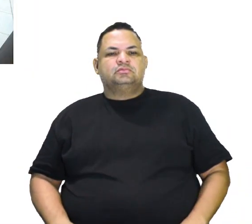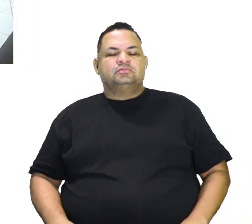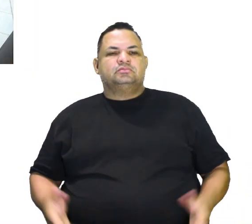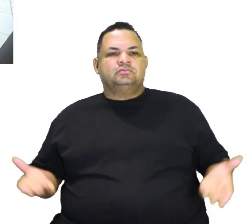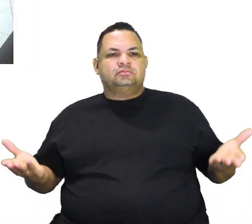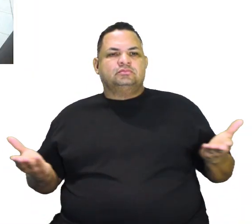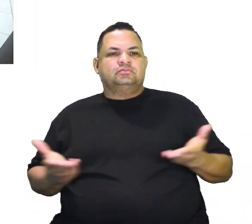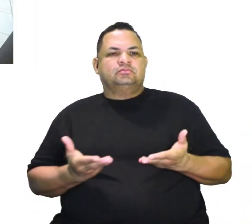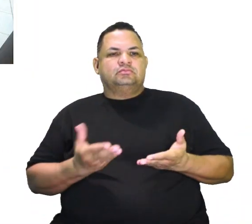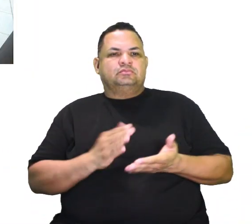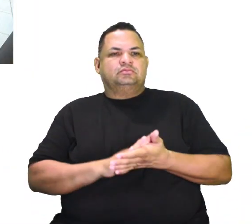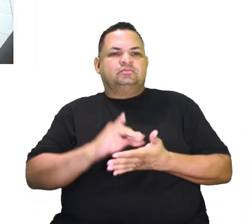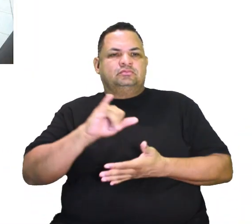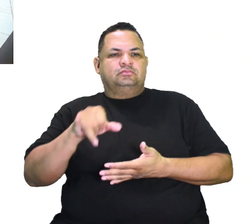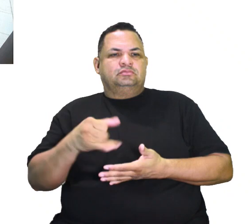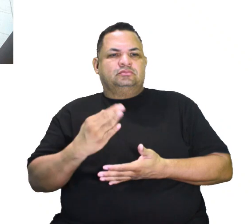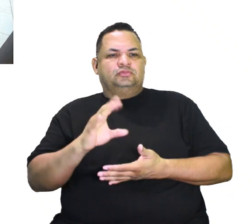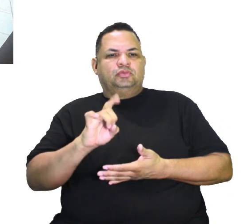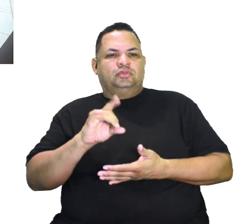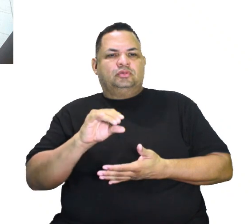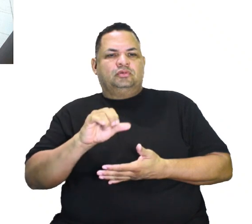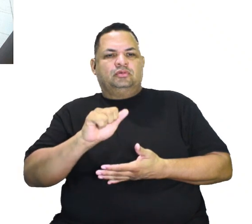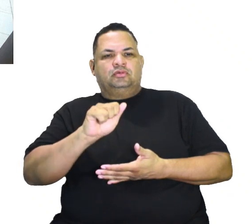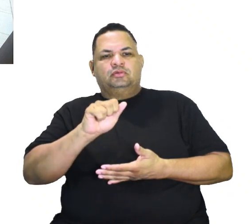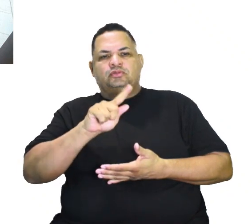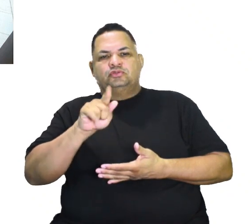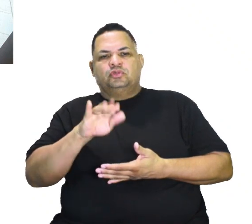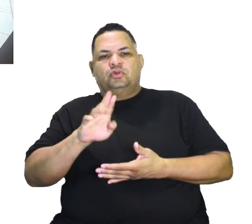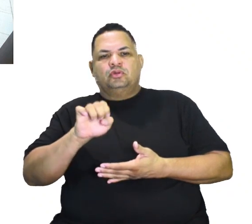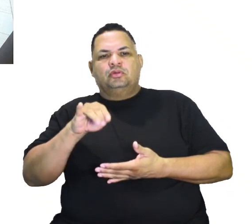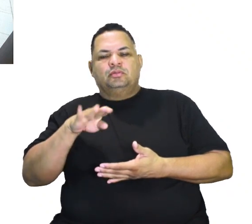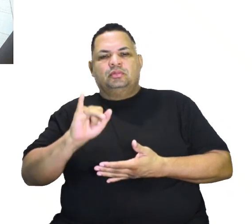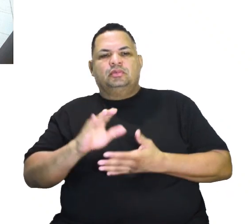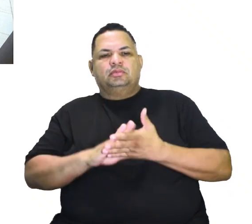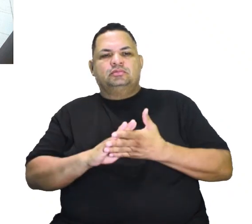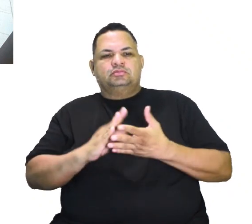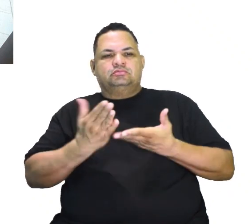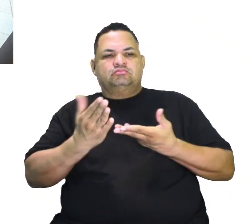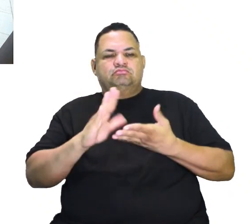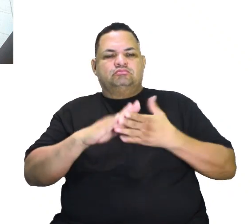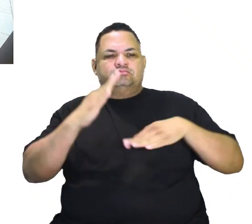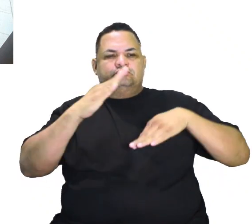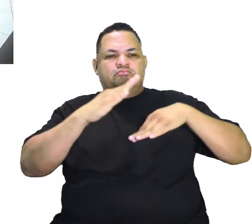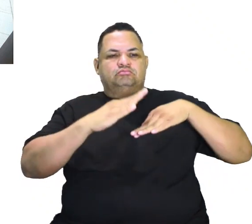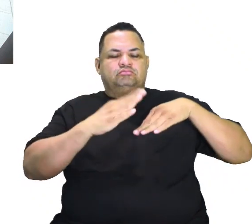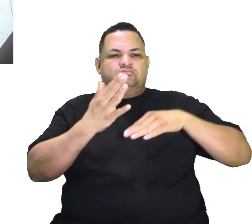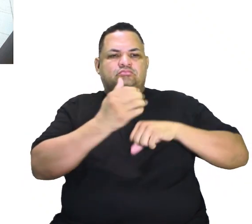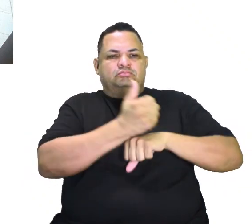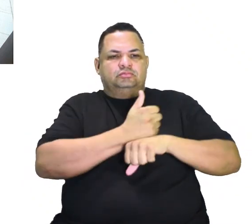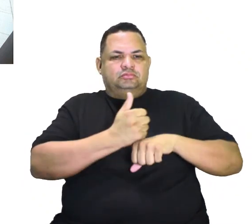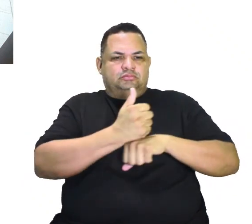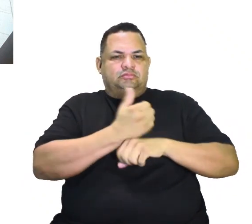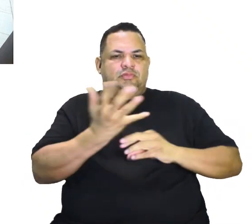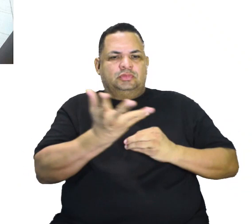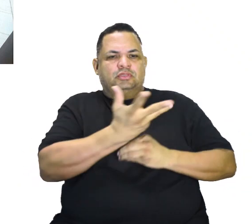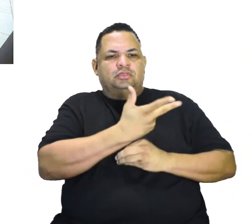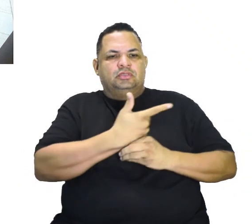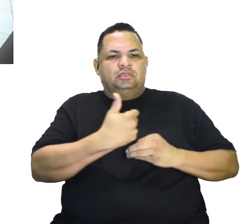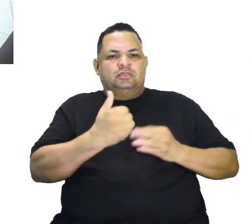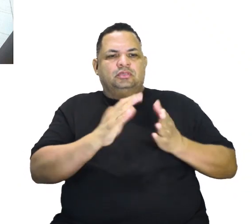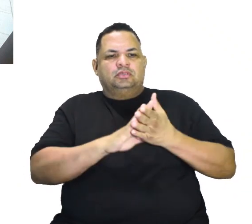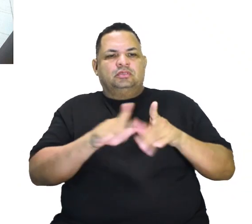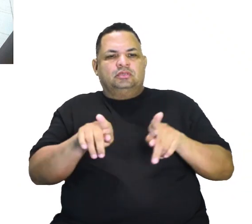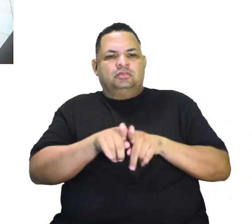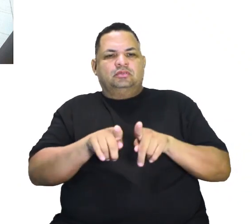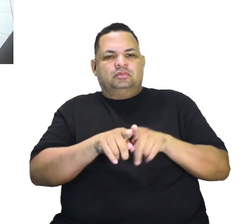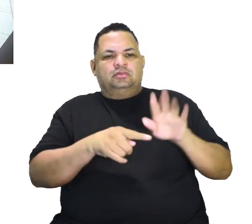Certo, foram essas informações desse artista. Agora nós vamos falar de João Zogby. Zogby, artista plástico,